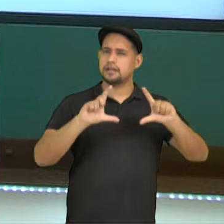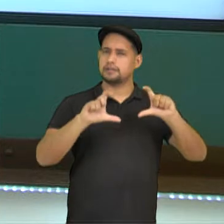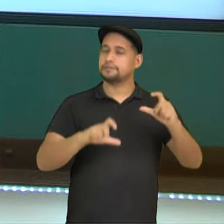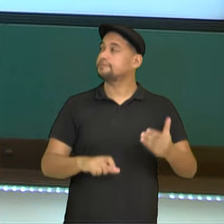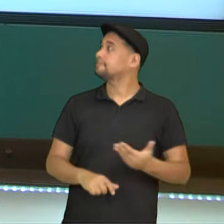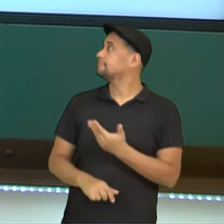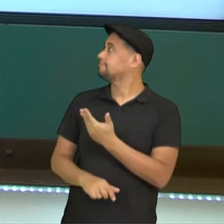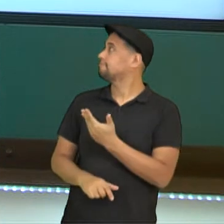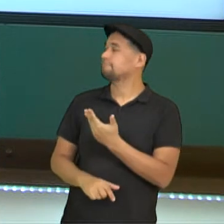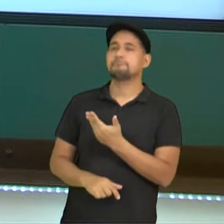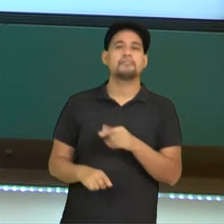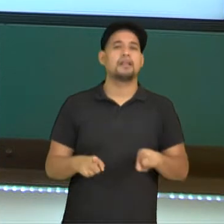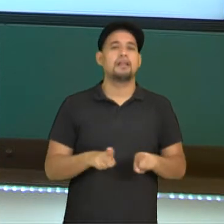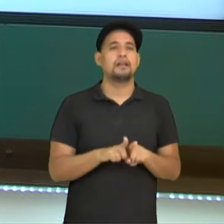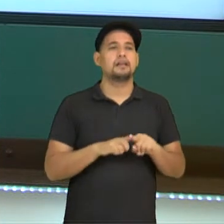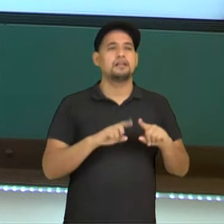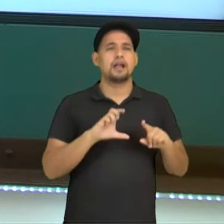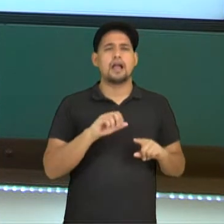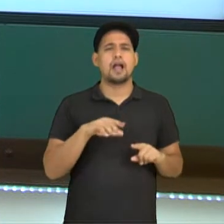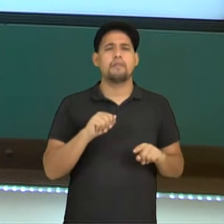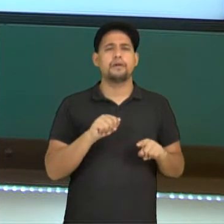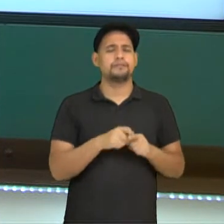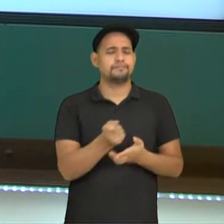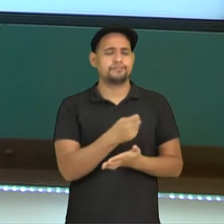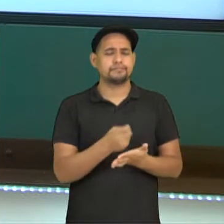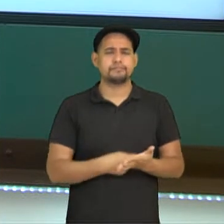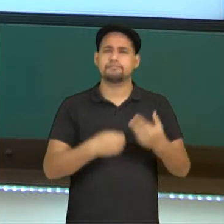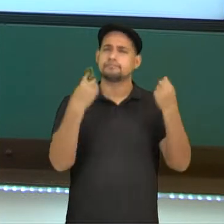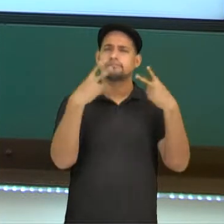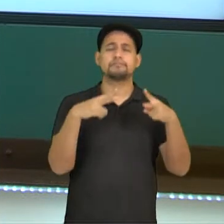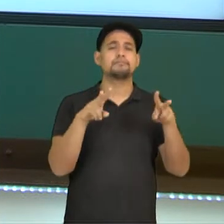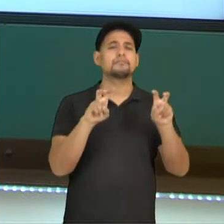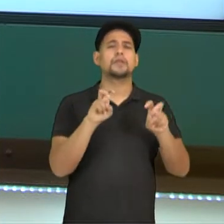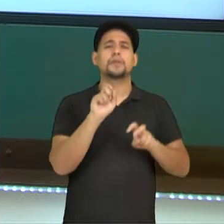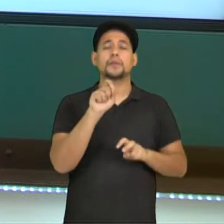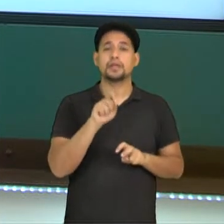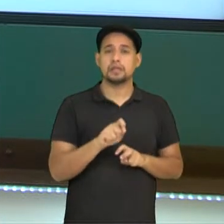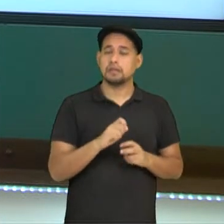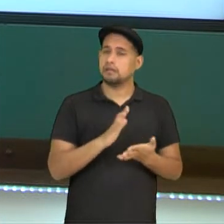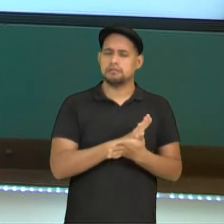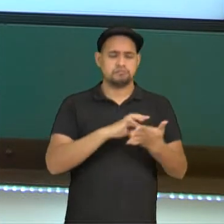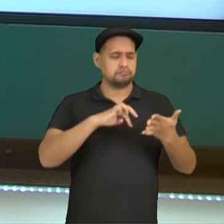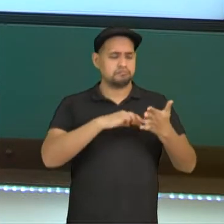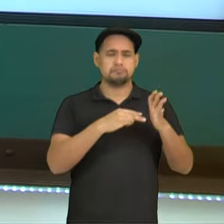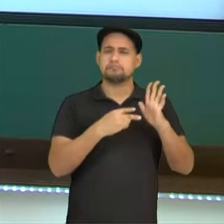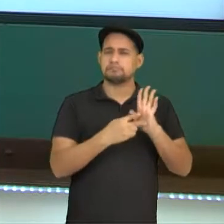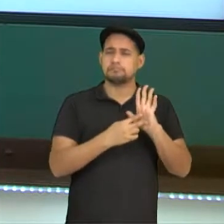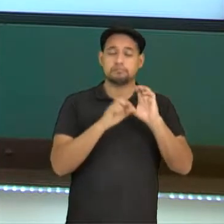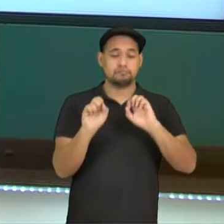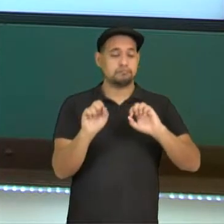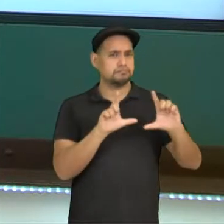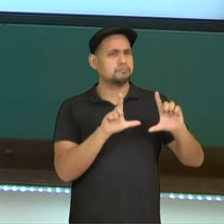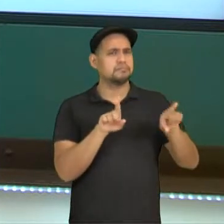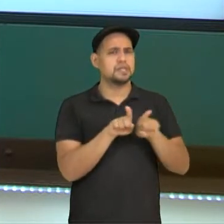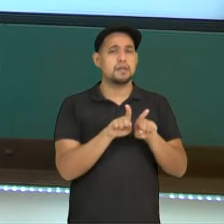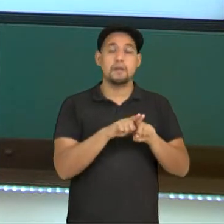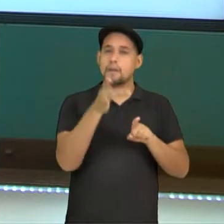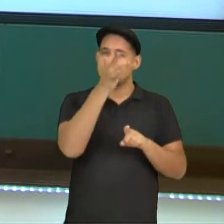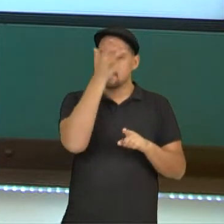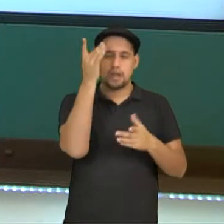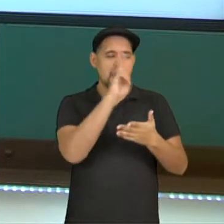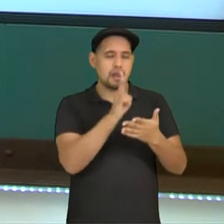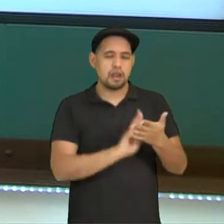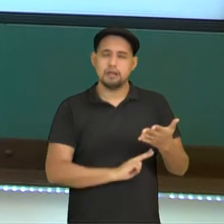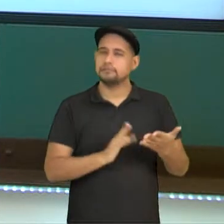imagem, na capa da revista em quadrinhos, escreva um parágrafo sobre o provável significado dessa imagem para os leitores